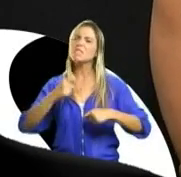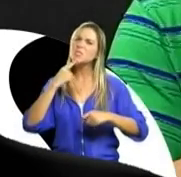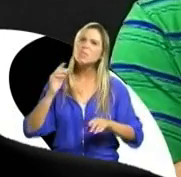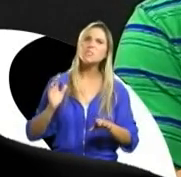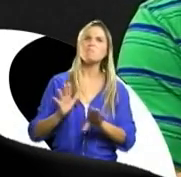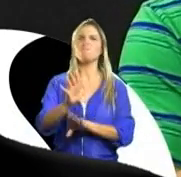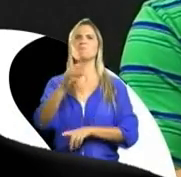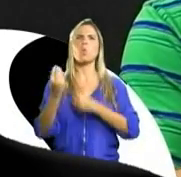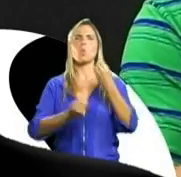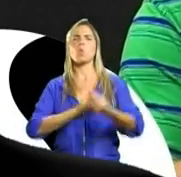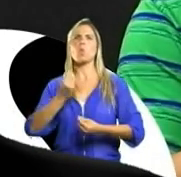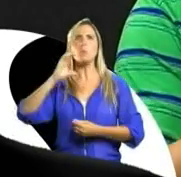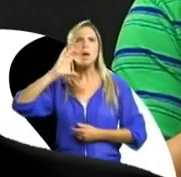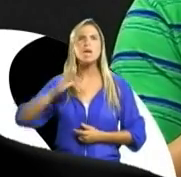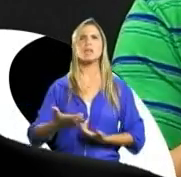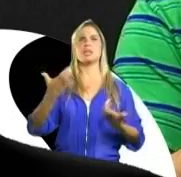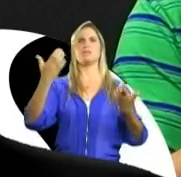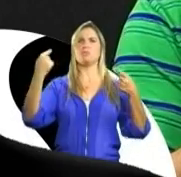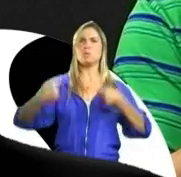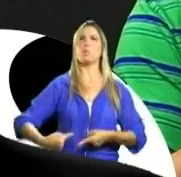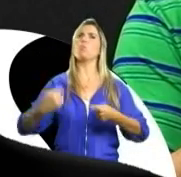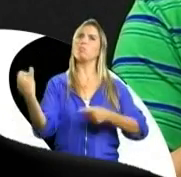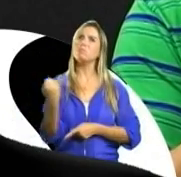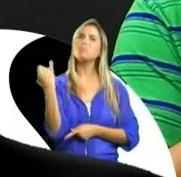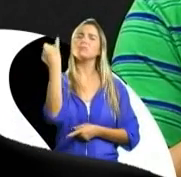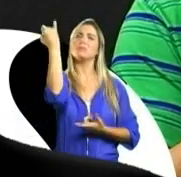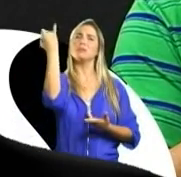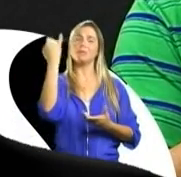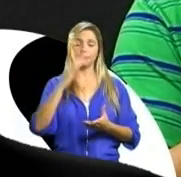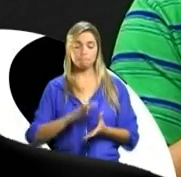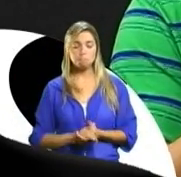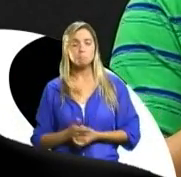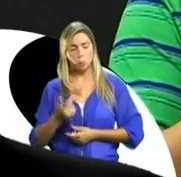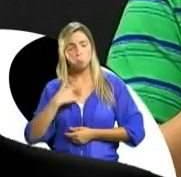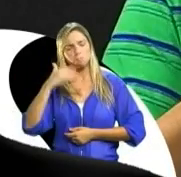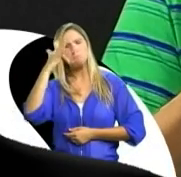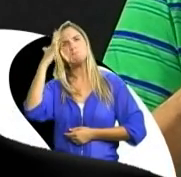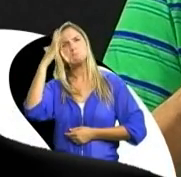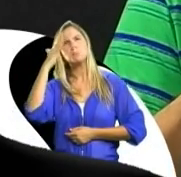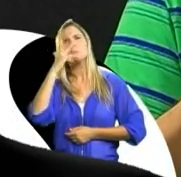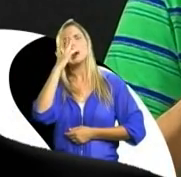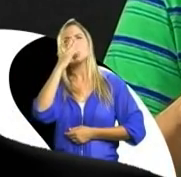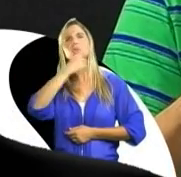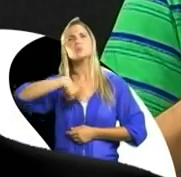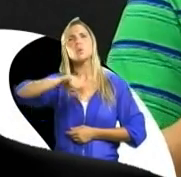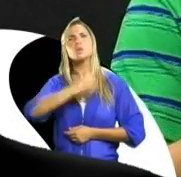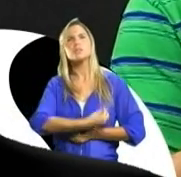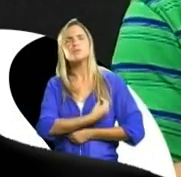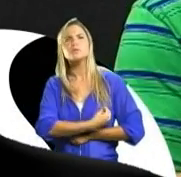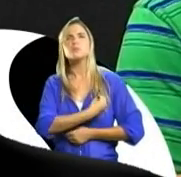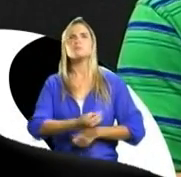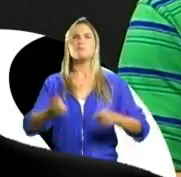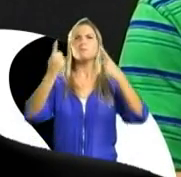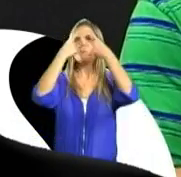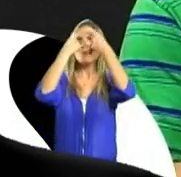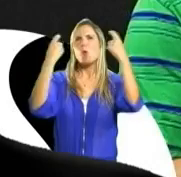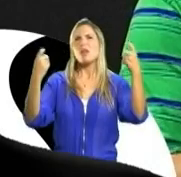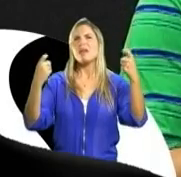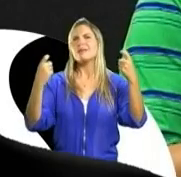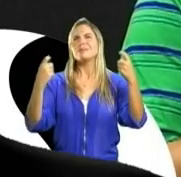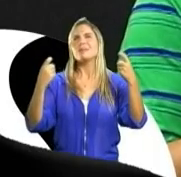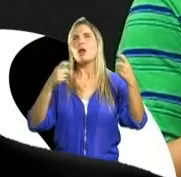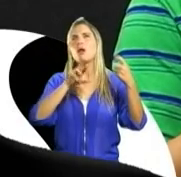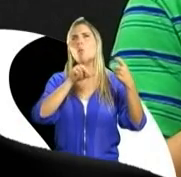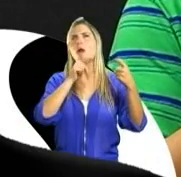naturalizados. De certa forma, se a gente for pensar, quer dizer, vivemos, às vezes, num estado de violência não só quando em